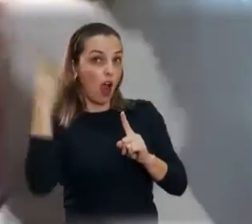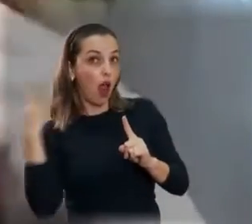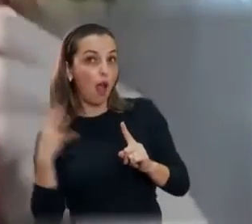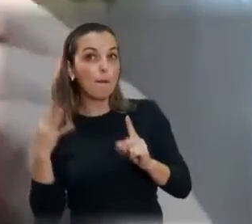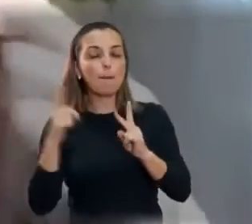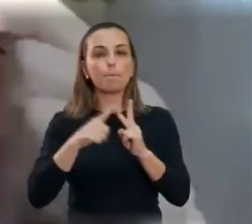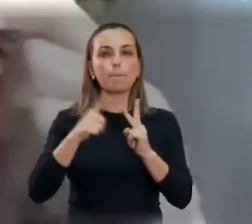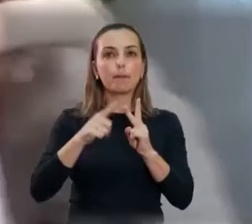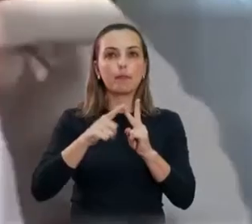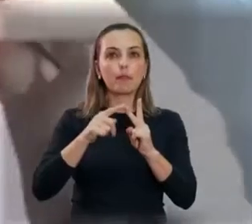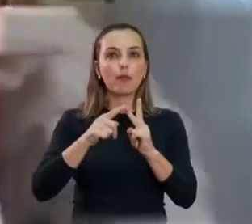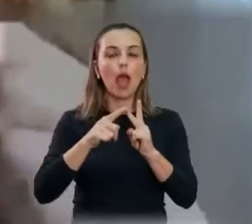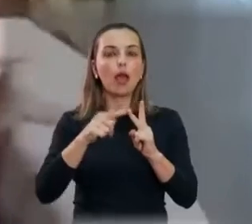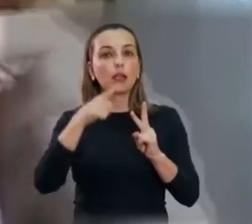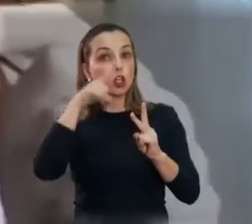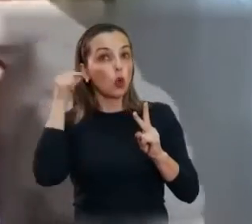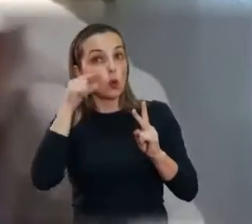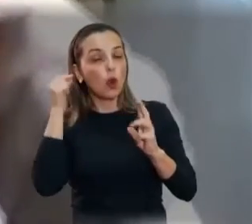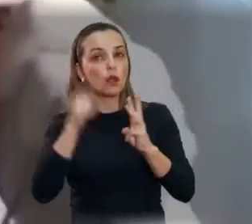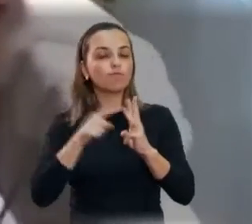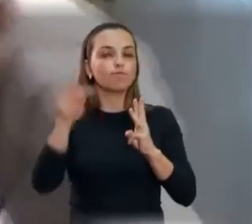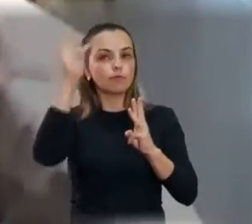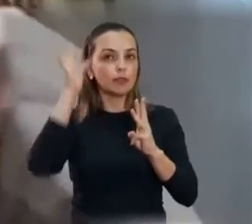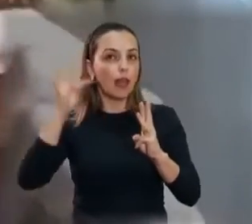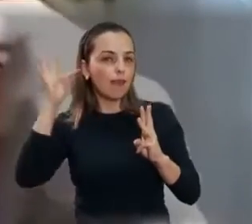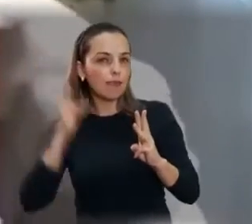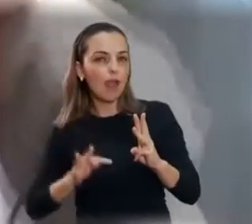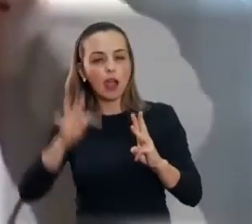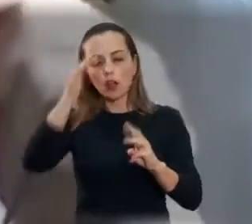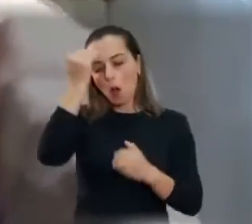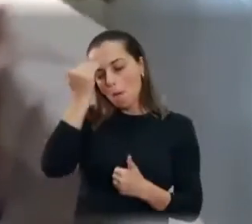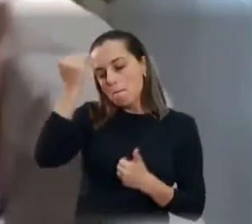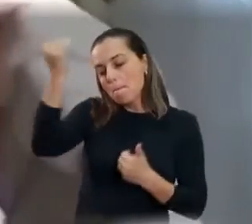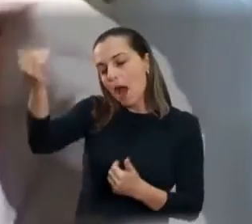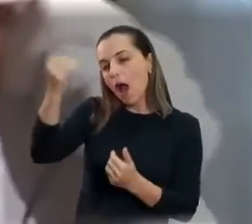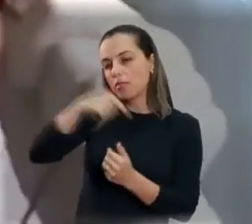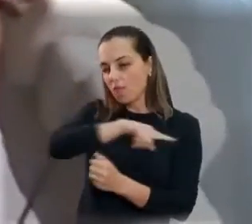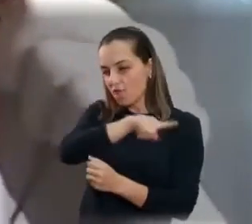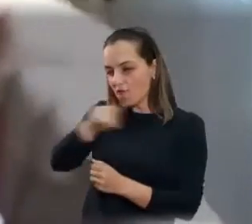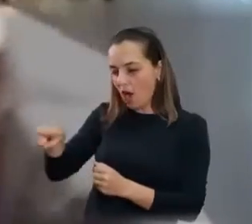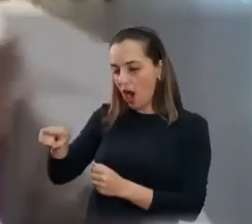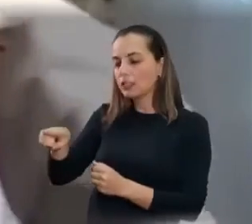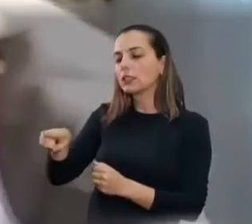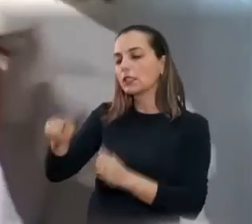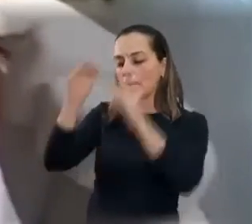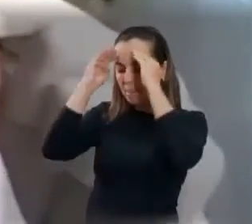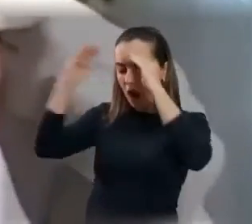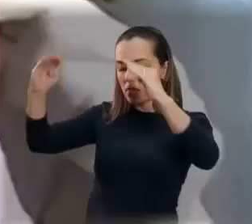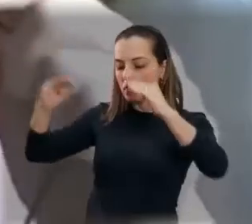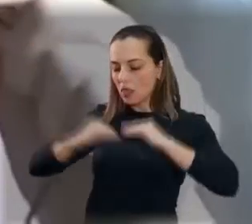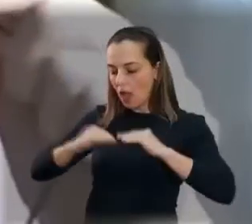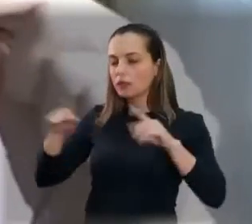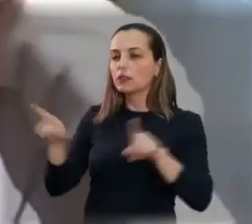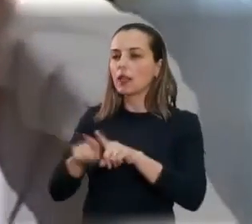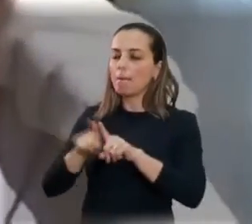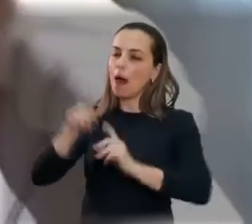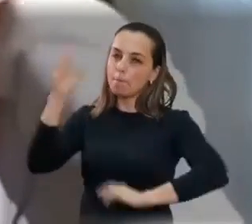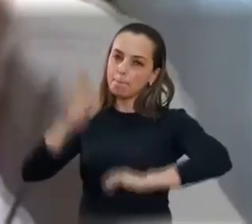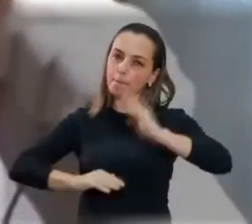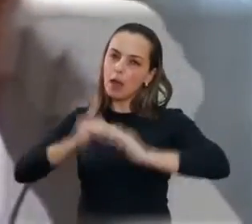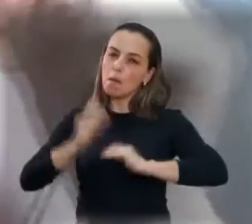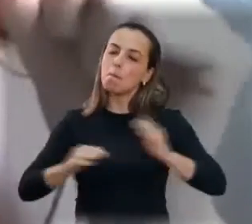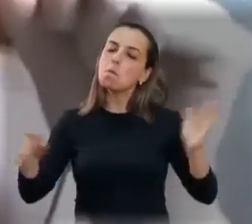Meyer, Tainara Faria, agradeço imensamente a confiança, o respeito e a entrega de cada uma para que a gente